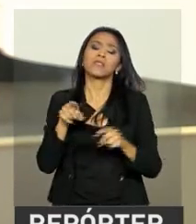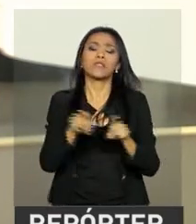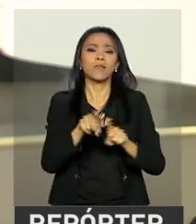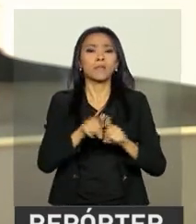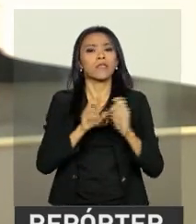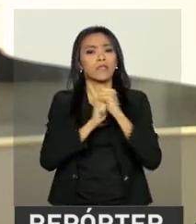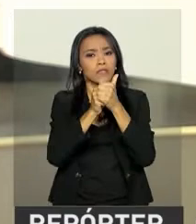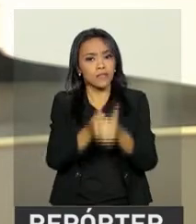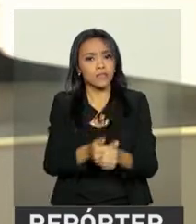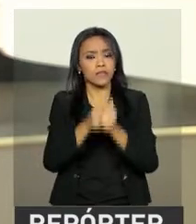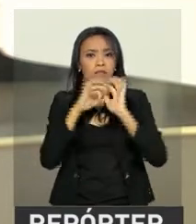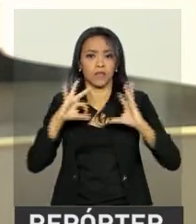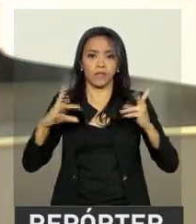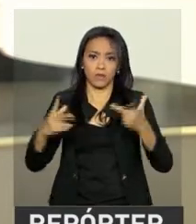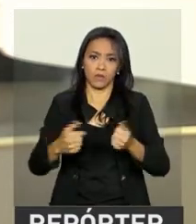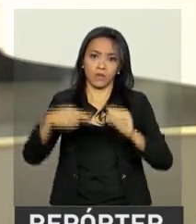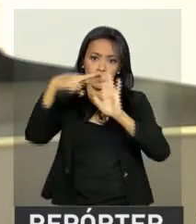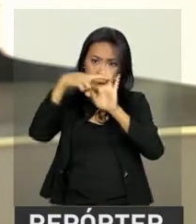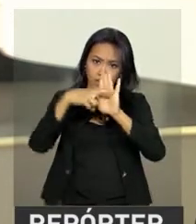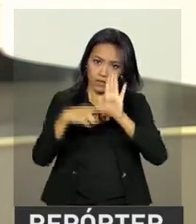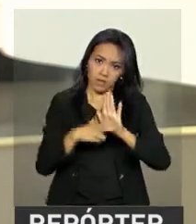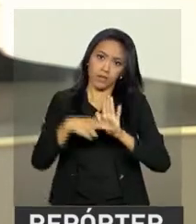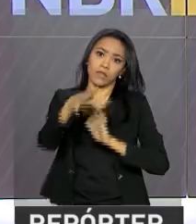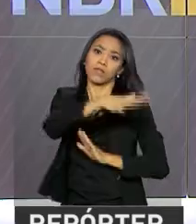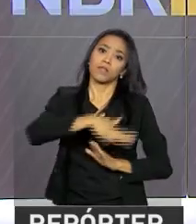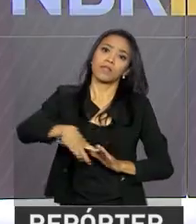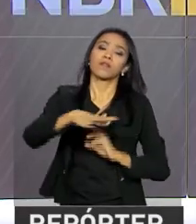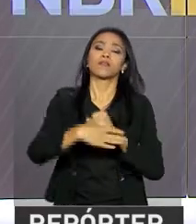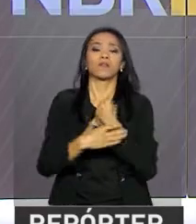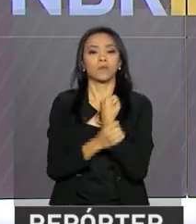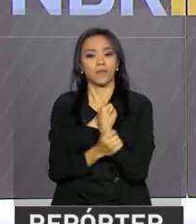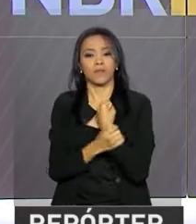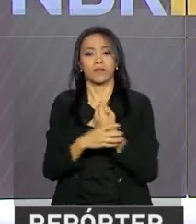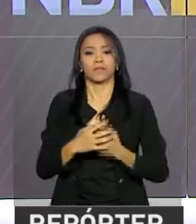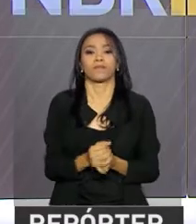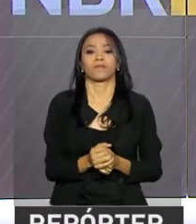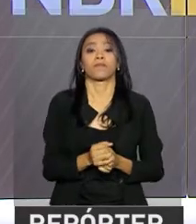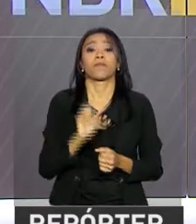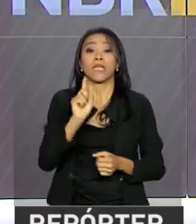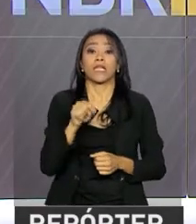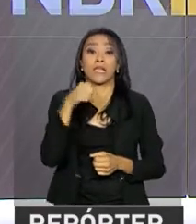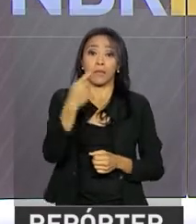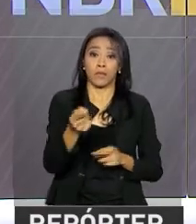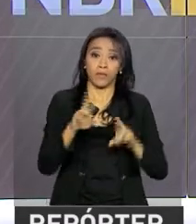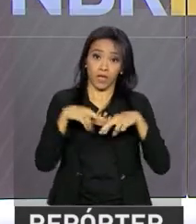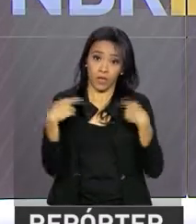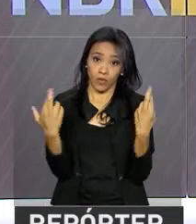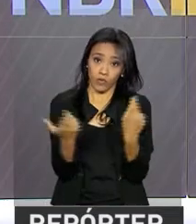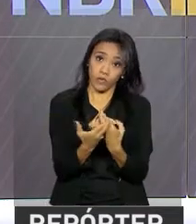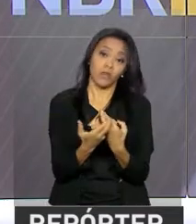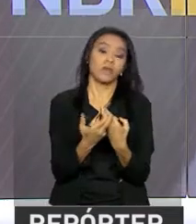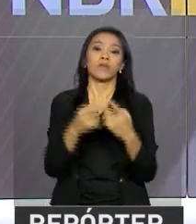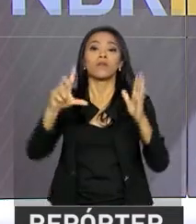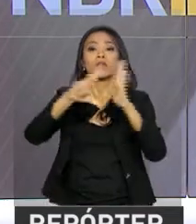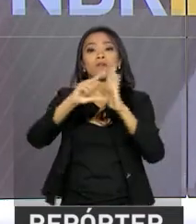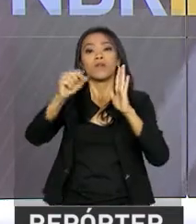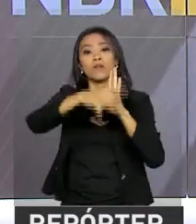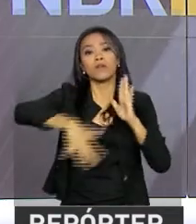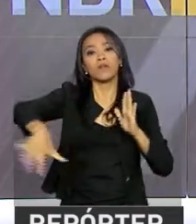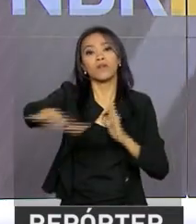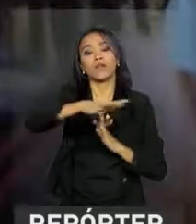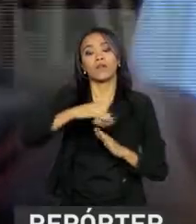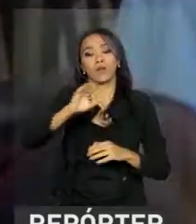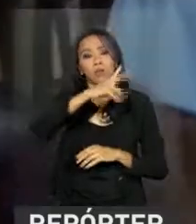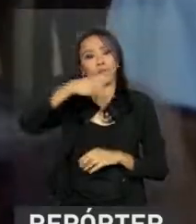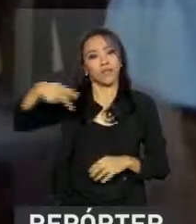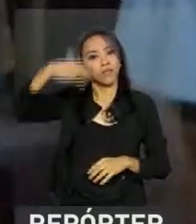todas as quatro regras da segurança alimentar e olha depois da reunião no palácio do planalto o presidente michel temer levou